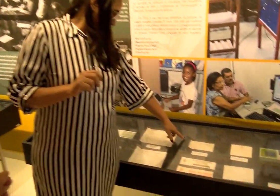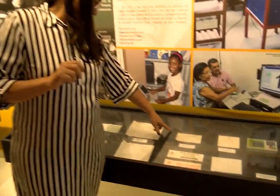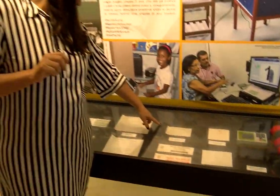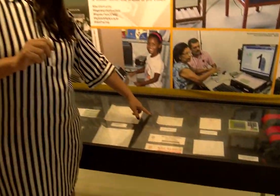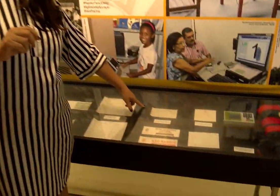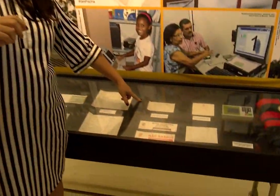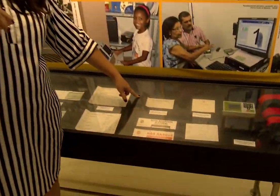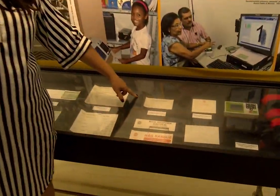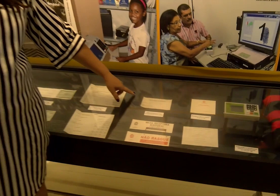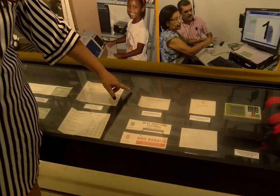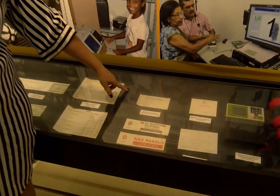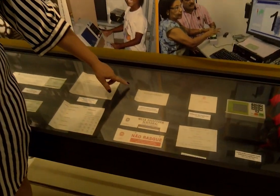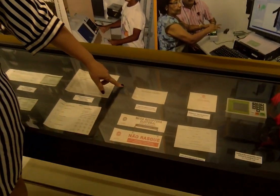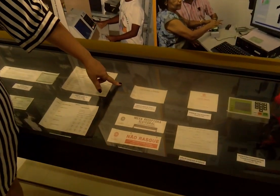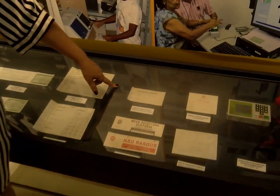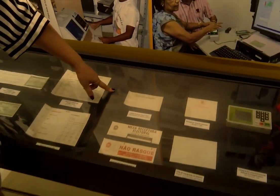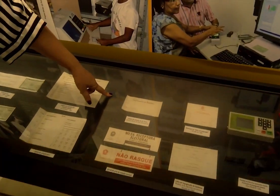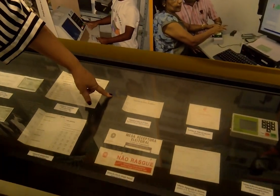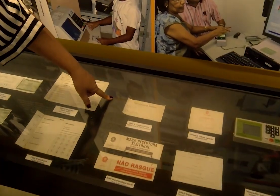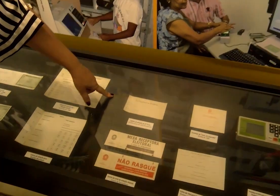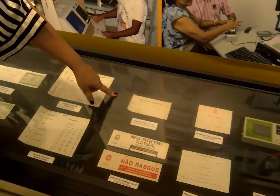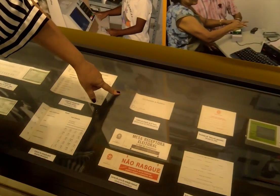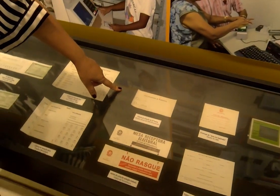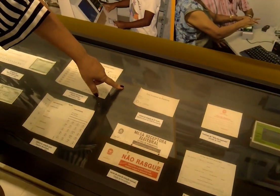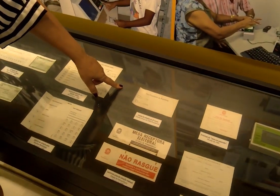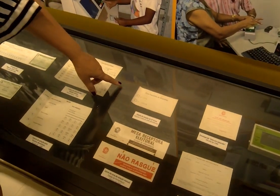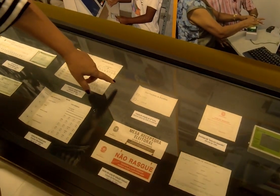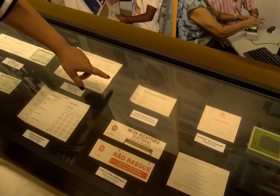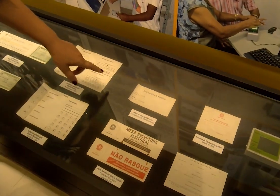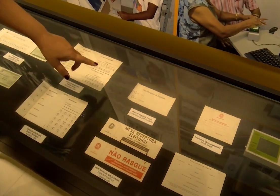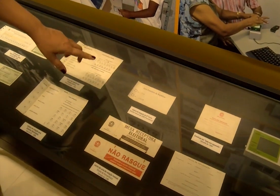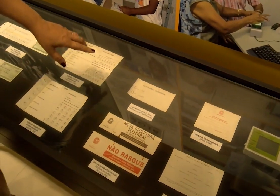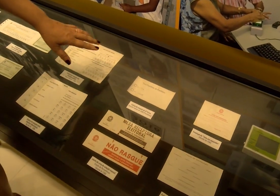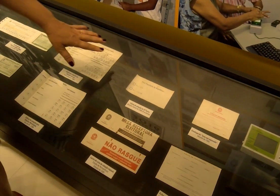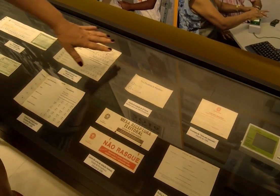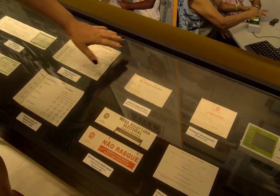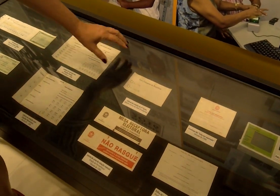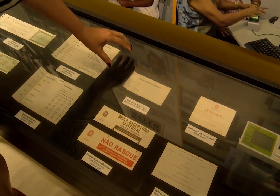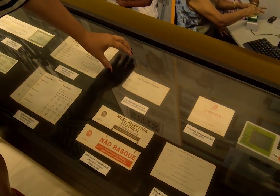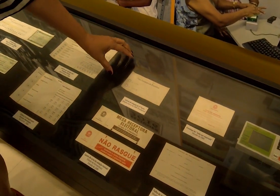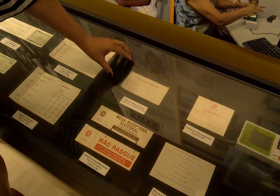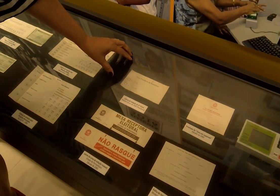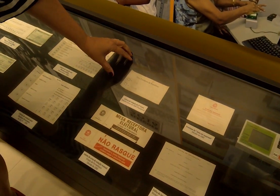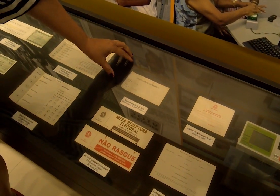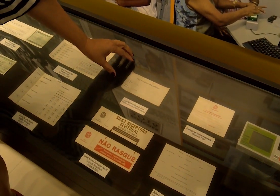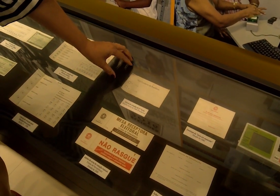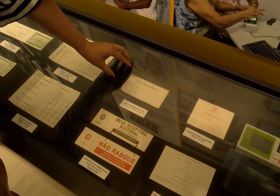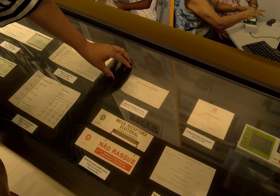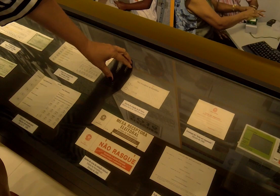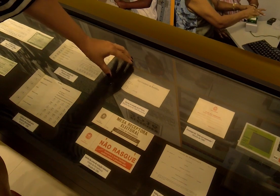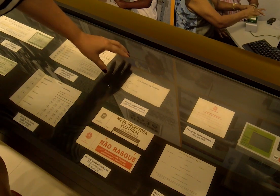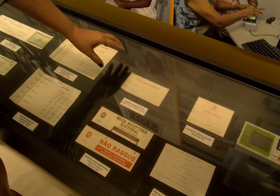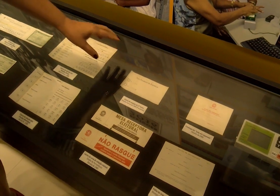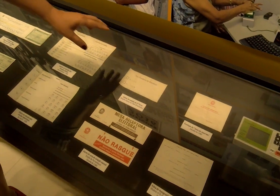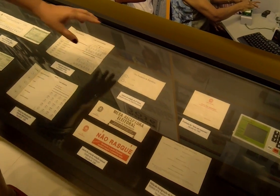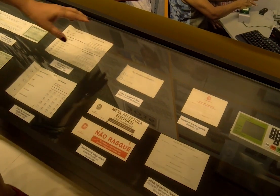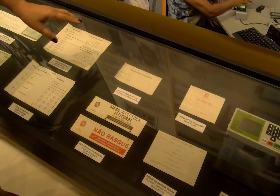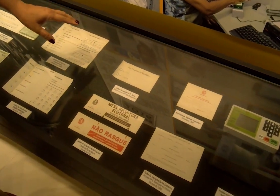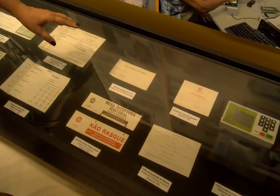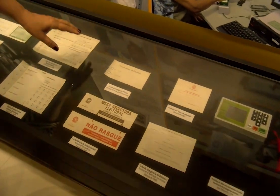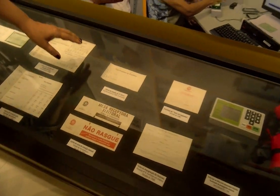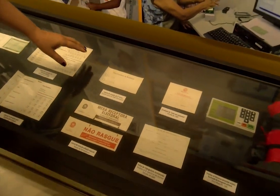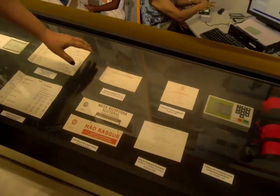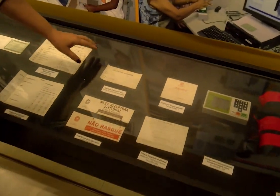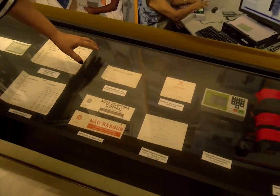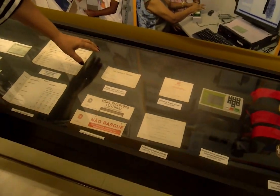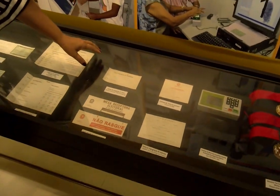onde os candidatos eram esses dois se a gente pega esse voto essa cédula de acordo